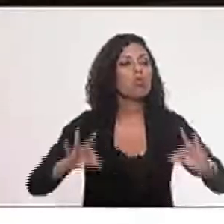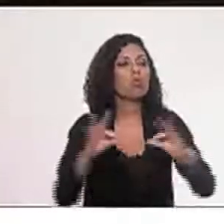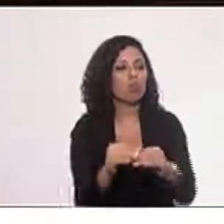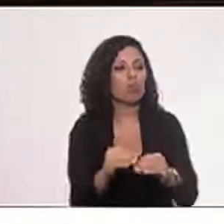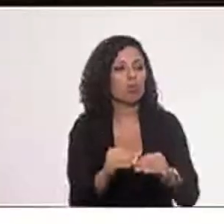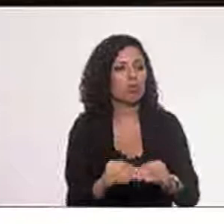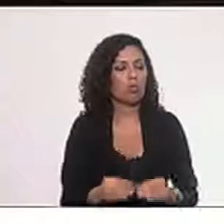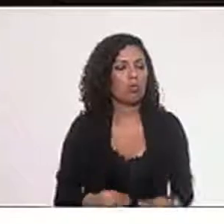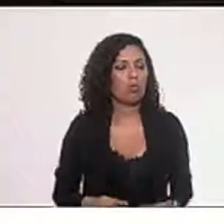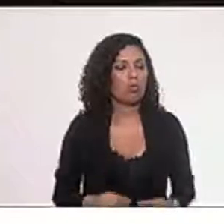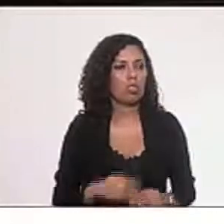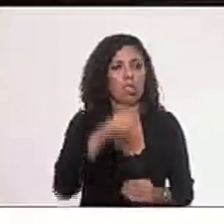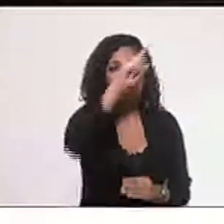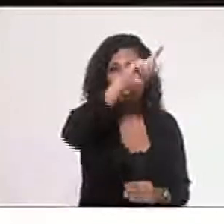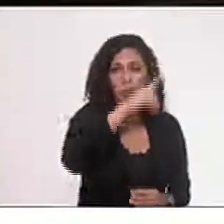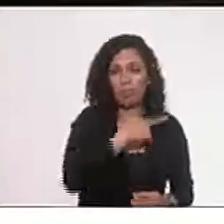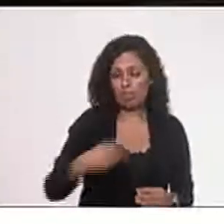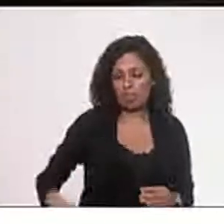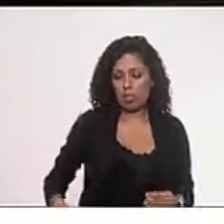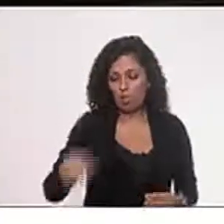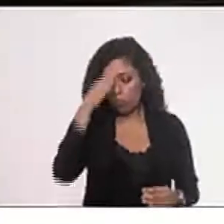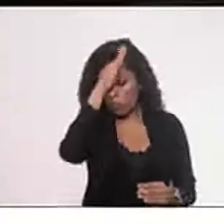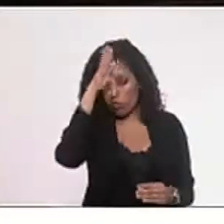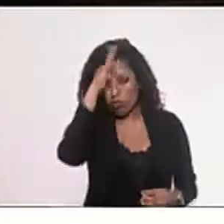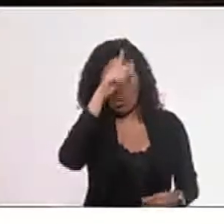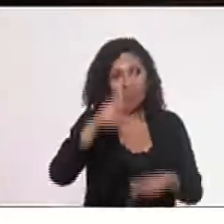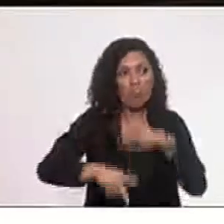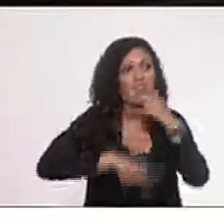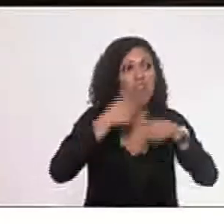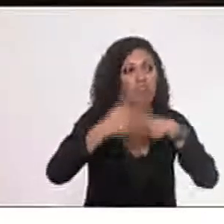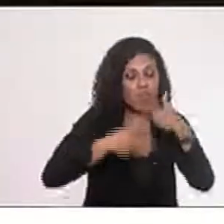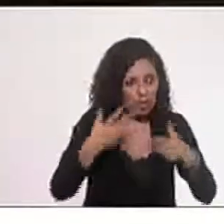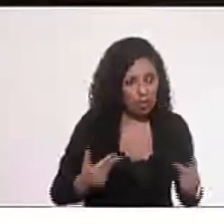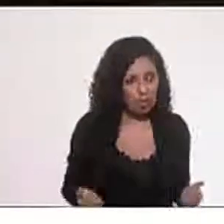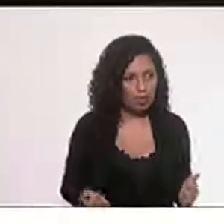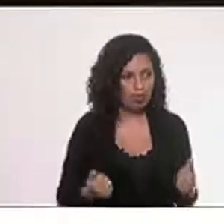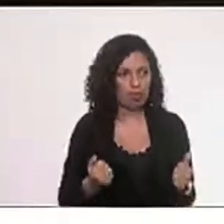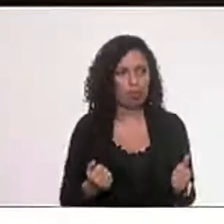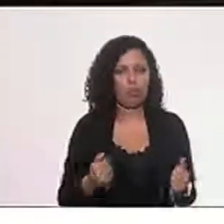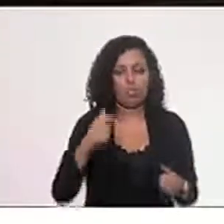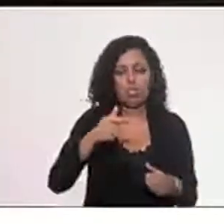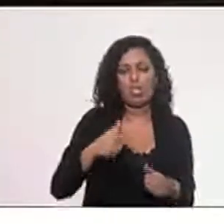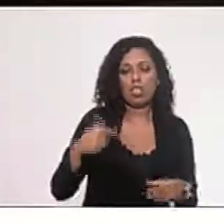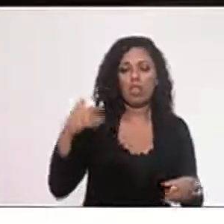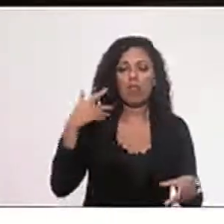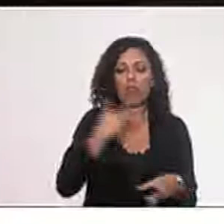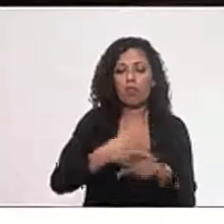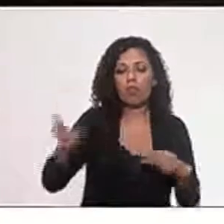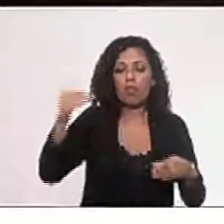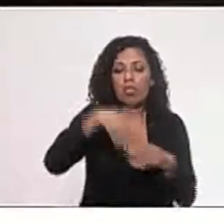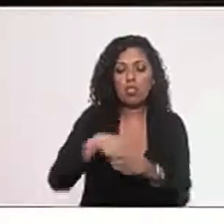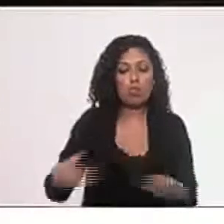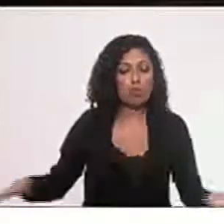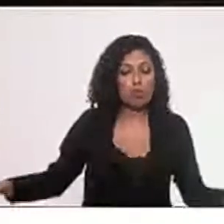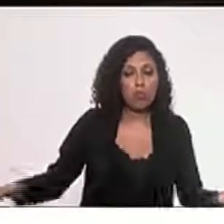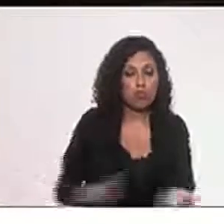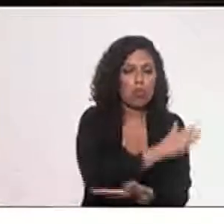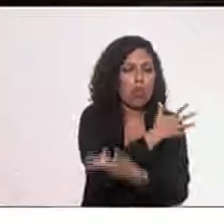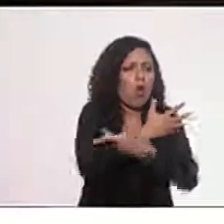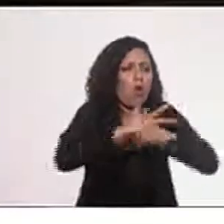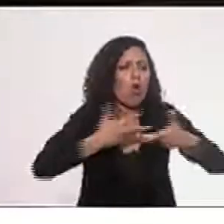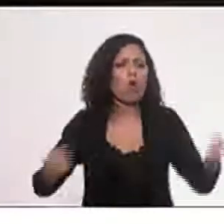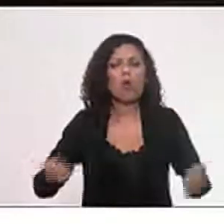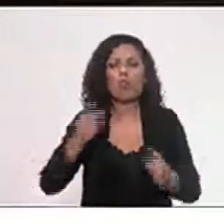constante do presidente emocionado ele mesmo diz que se elegeu para destruir coisas pois bem porque essas instituições